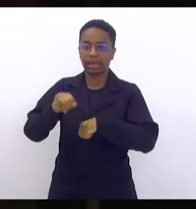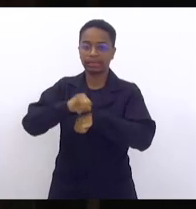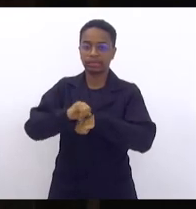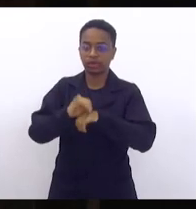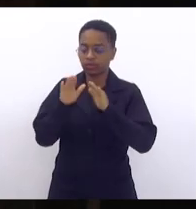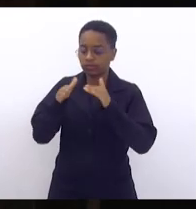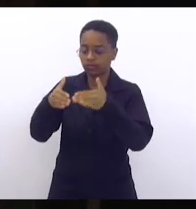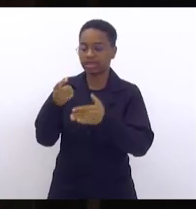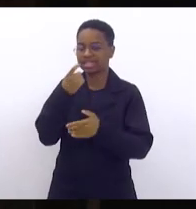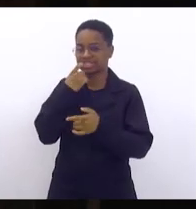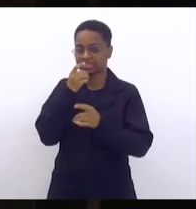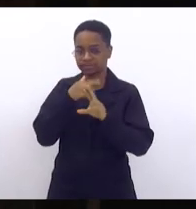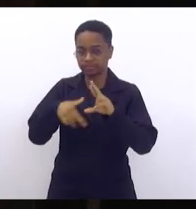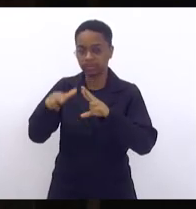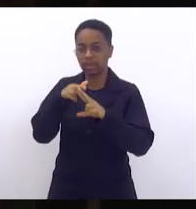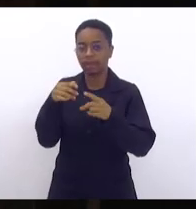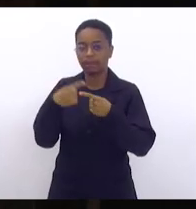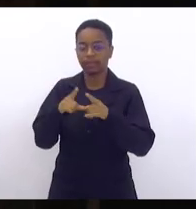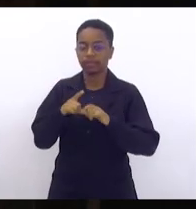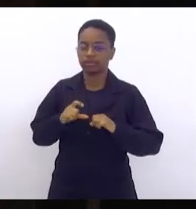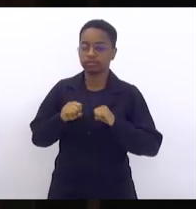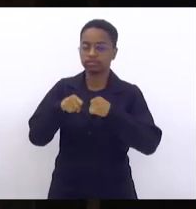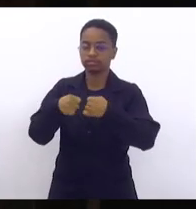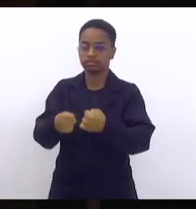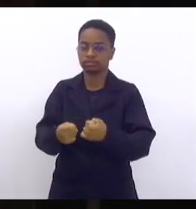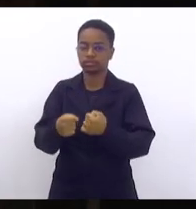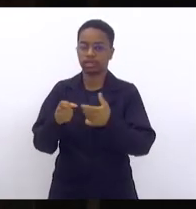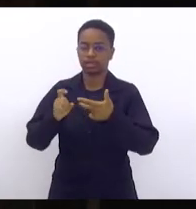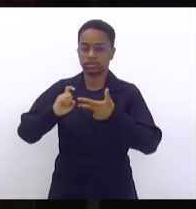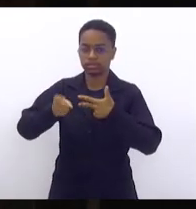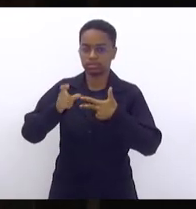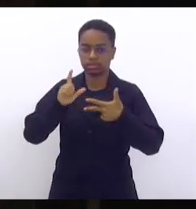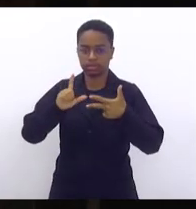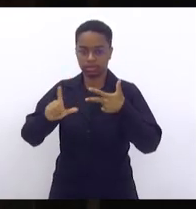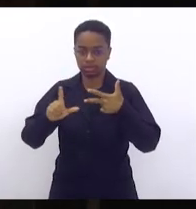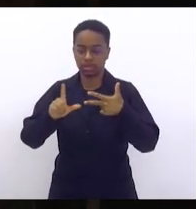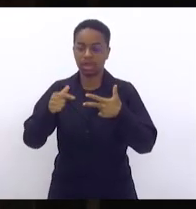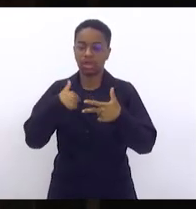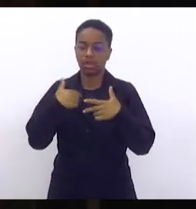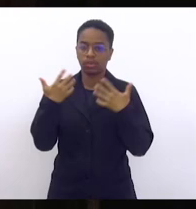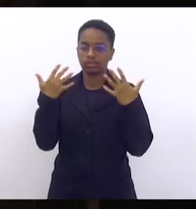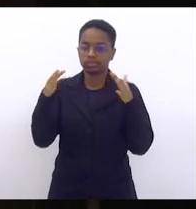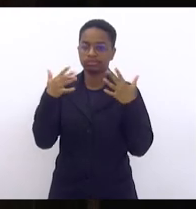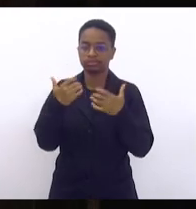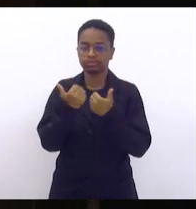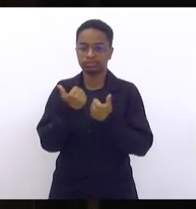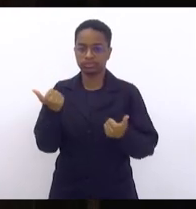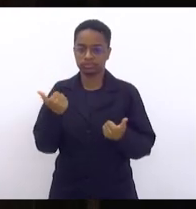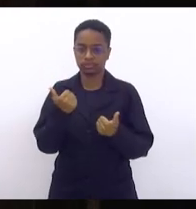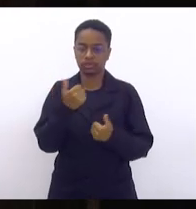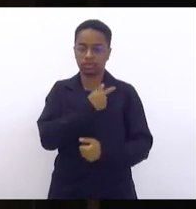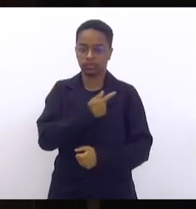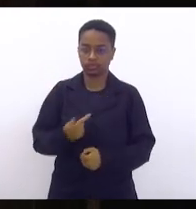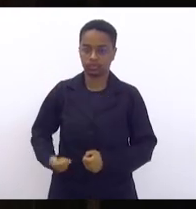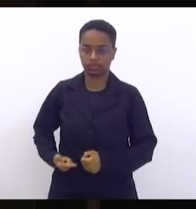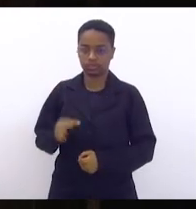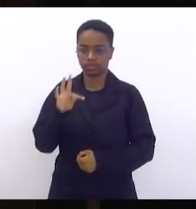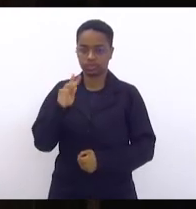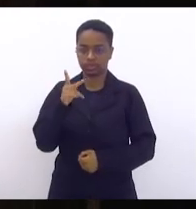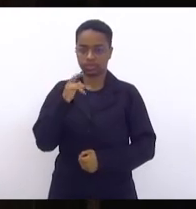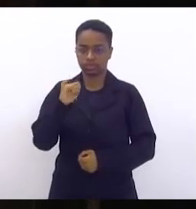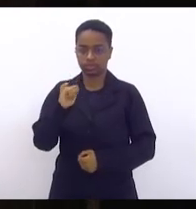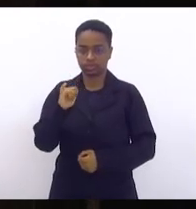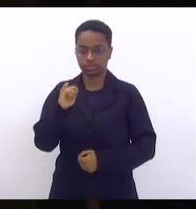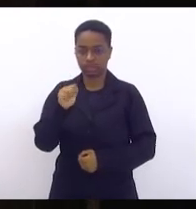e do executivo que vem com políticas públicas E aí eu quero elogiar o nosso vice-governador Thiago Pampulha que vem